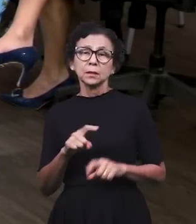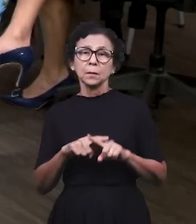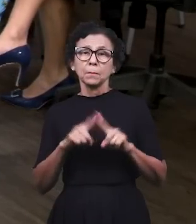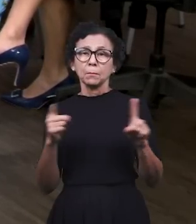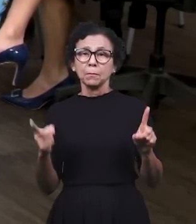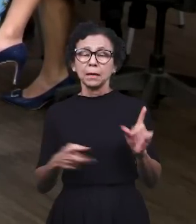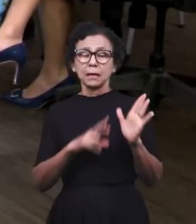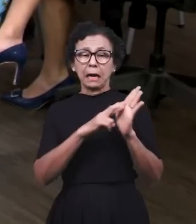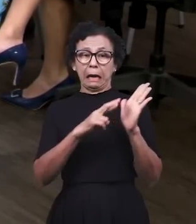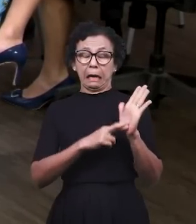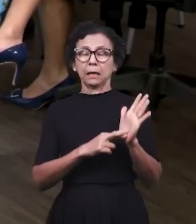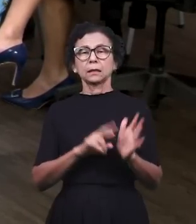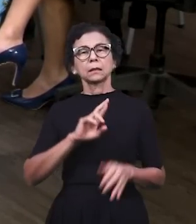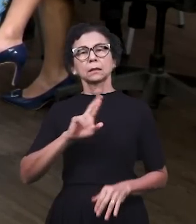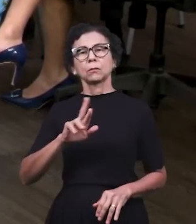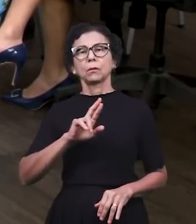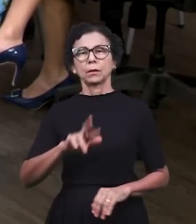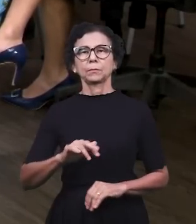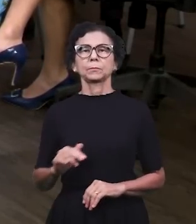louvor, Amadeu,